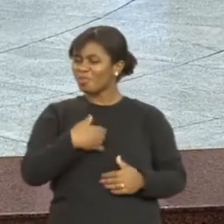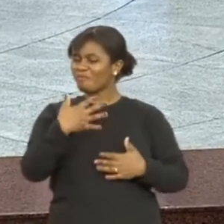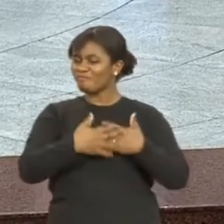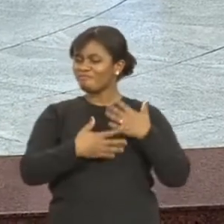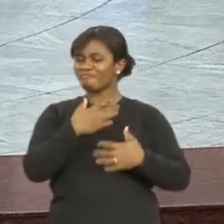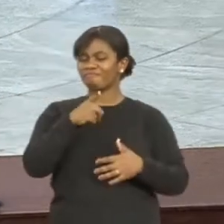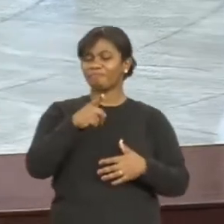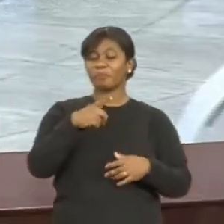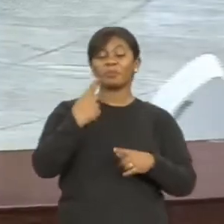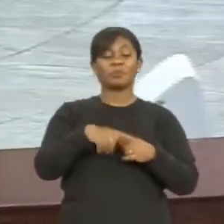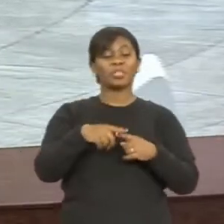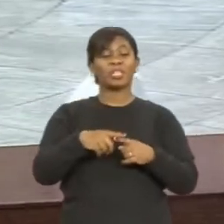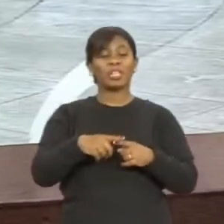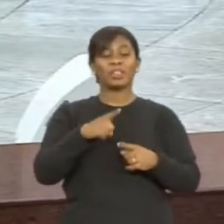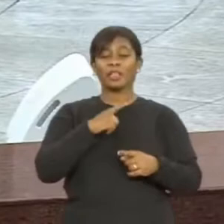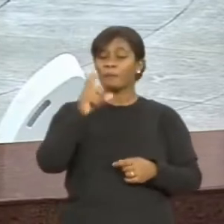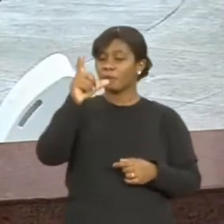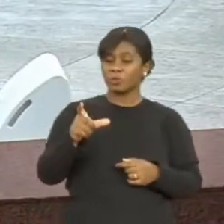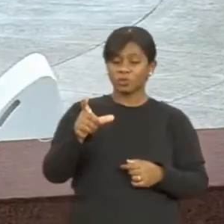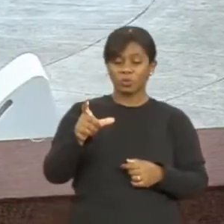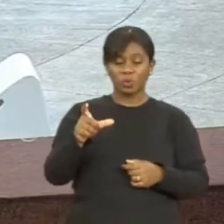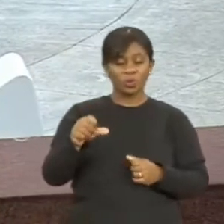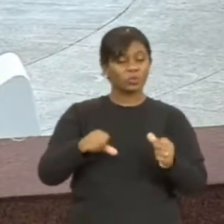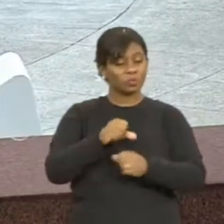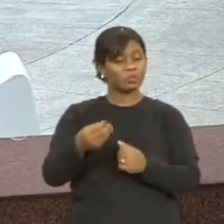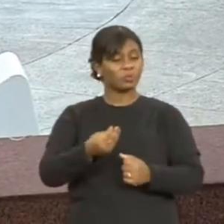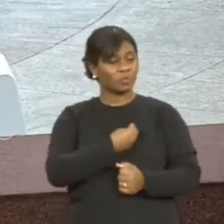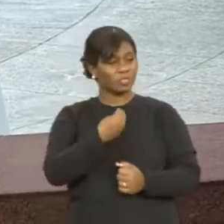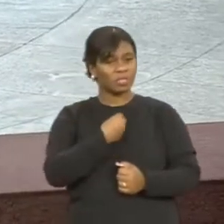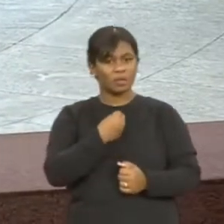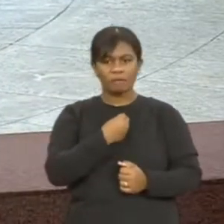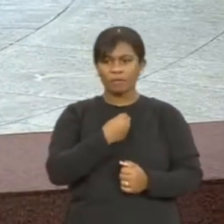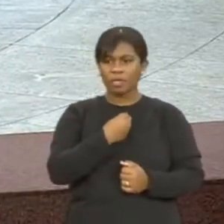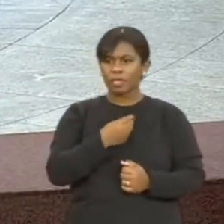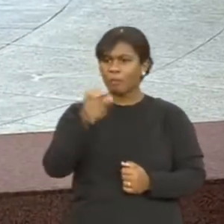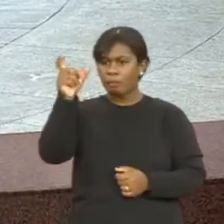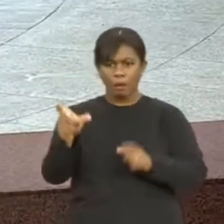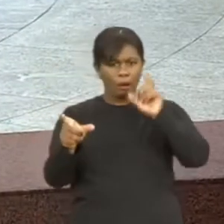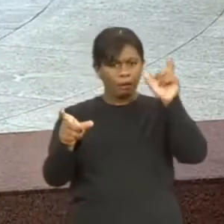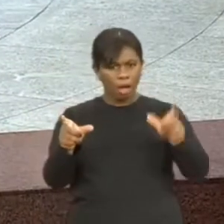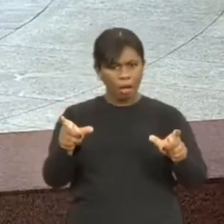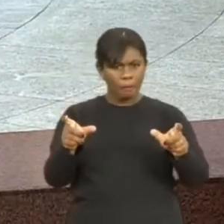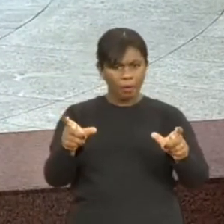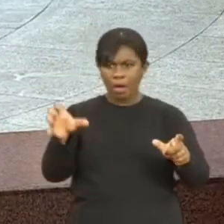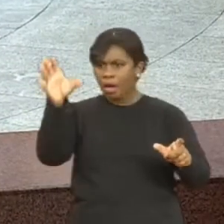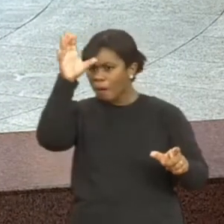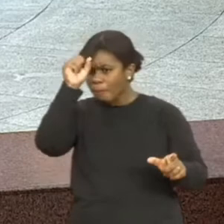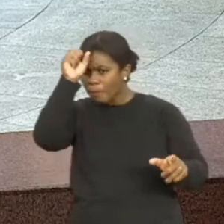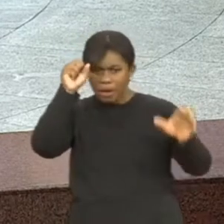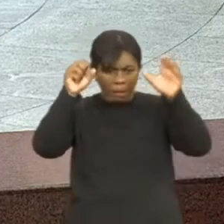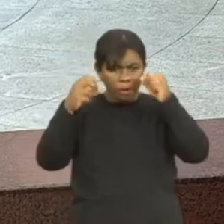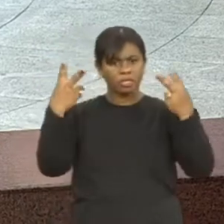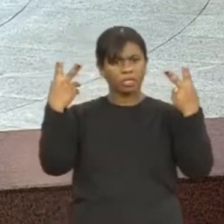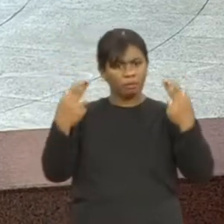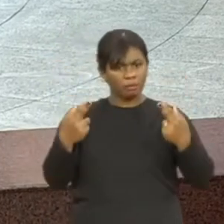Porque uns mudam de vida ouvindo a mesma palavra, participando da mesma reunião, tendo o mesmo pastor? Porque uns